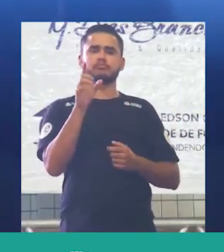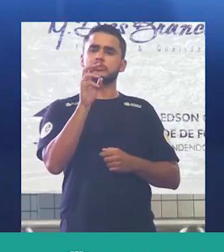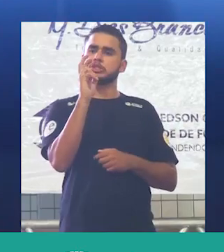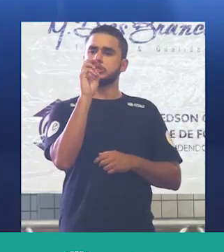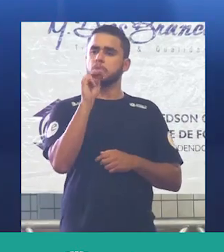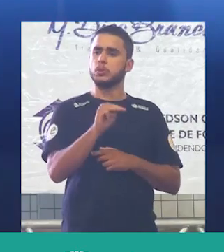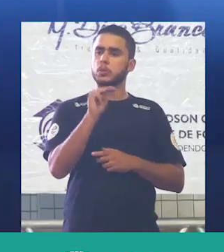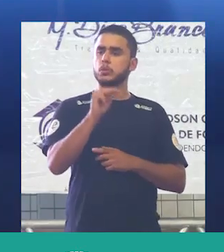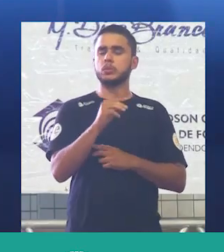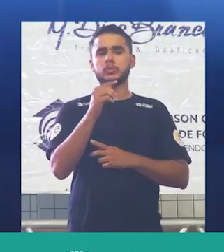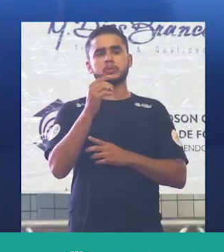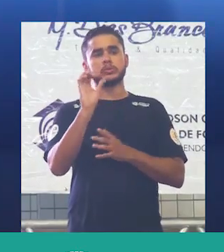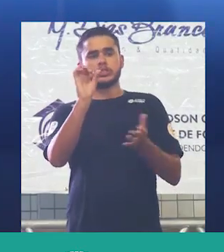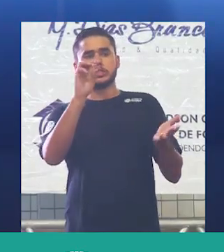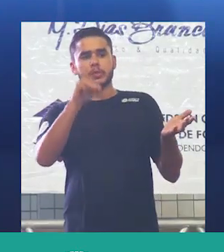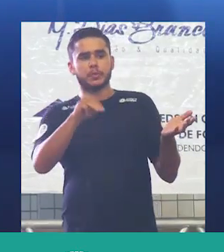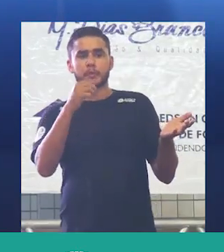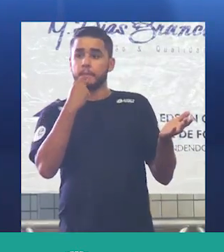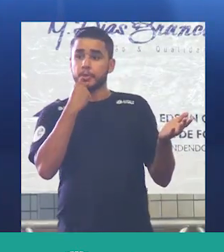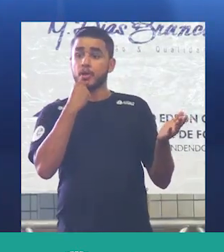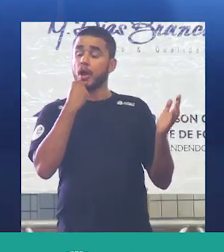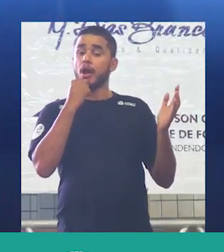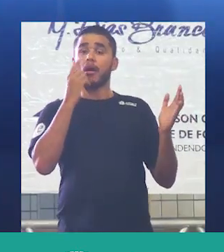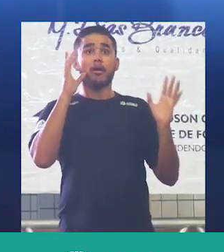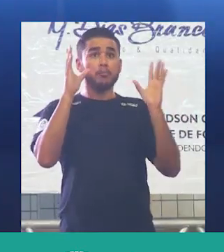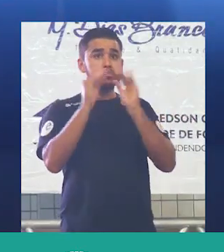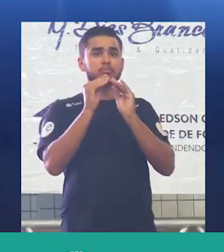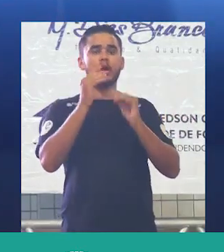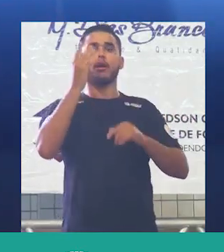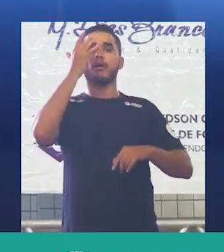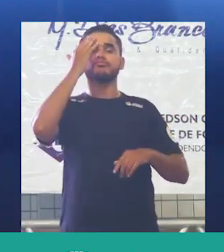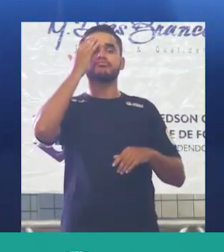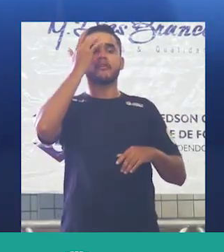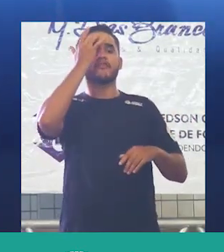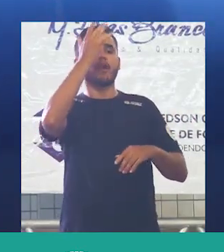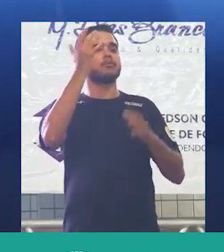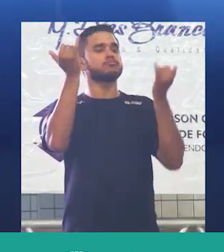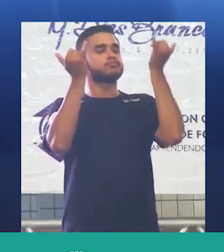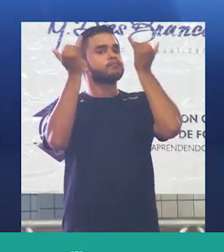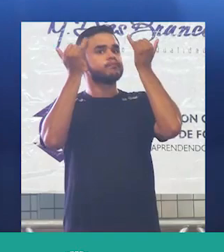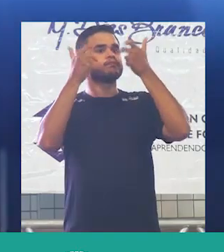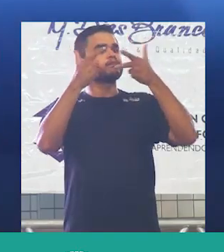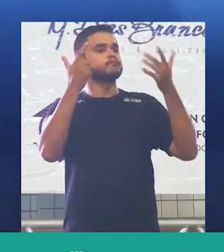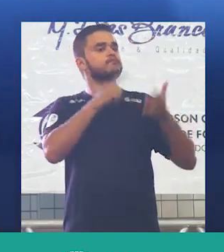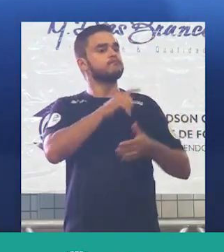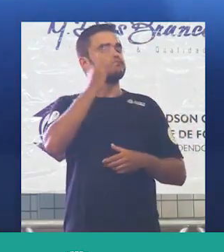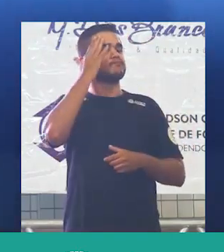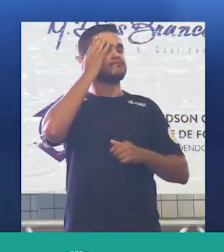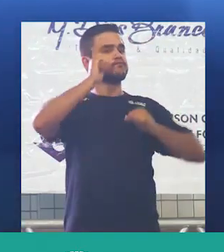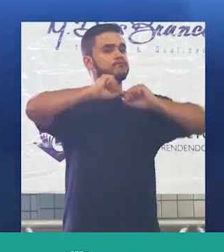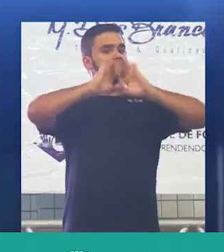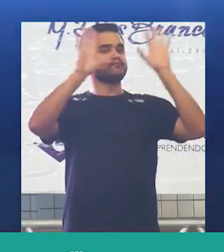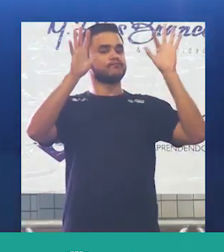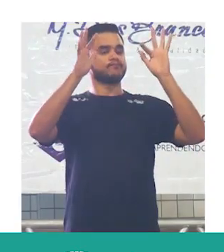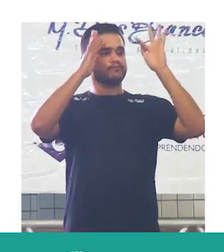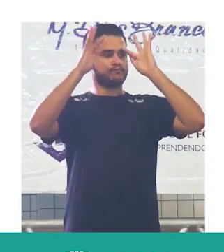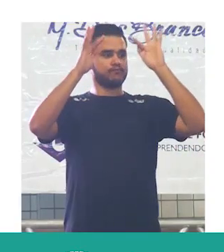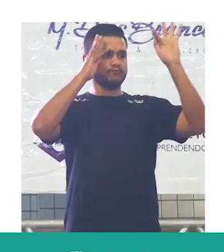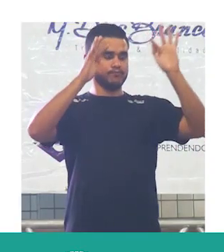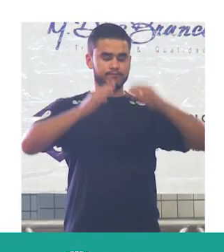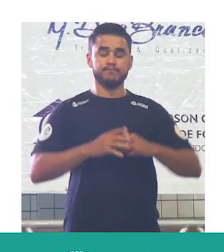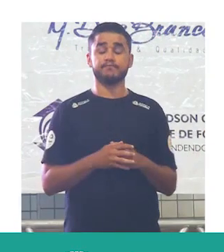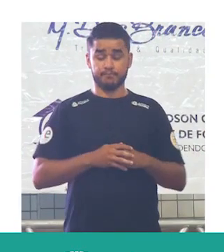minutos, para que você entenda a filosofia de uma forma bem objetiva. Tá legal? Bora começar então?